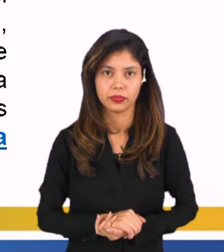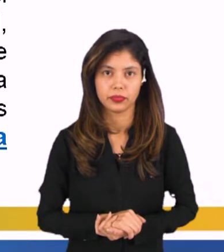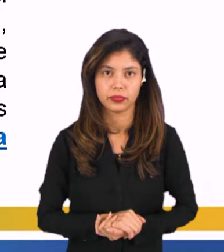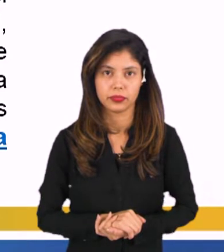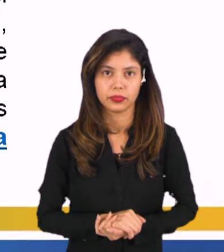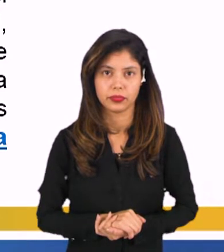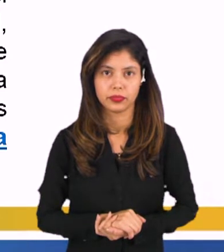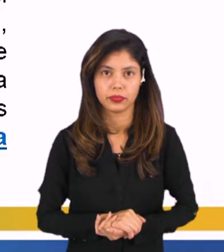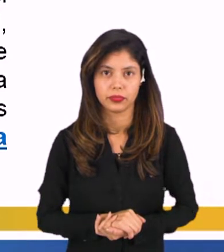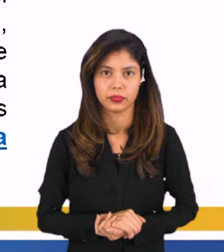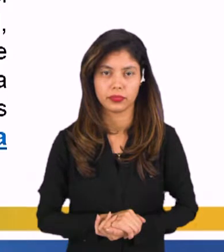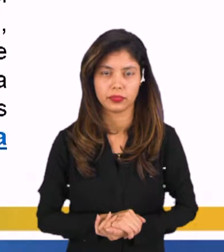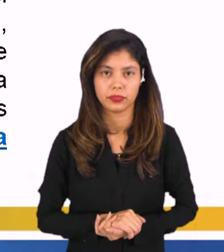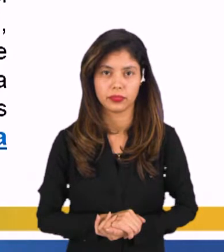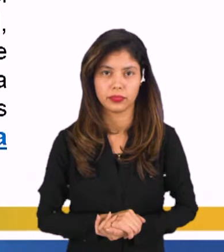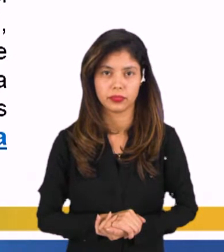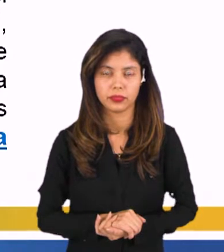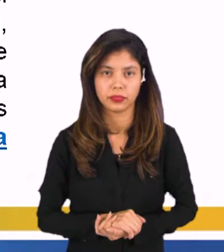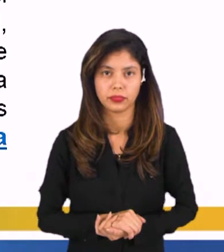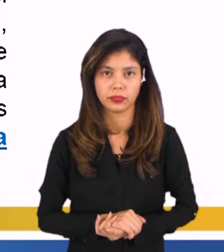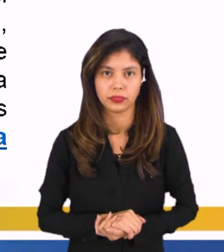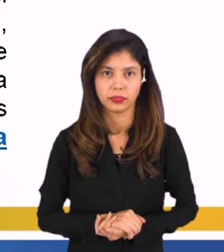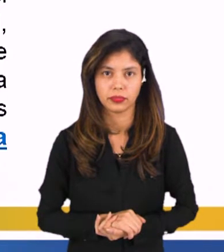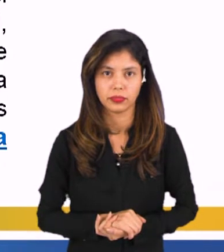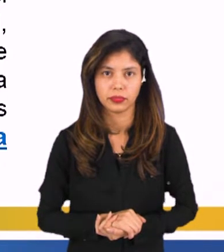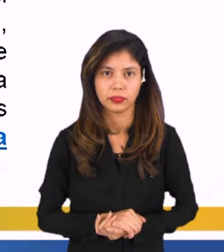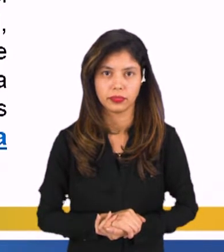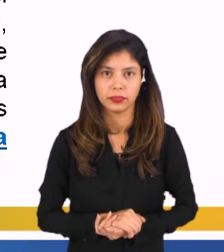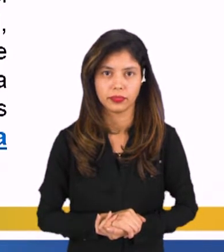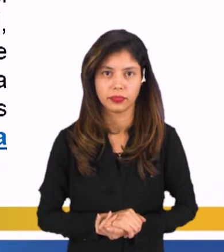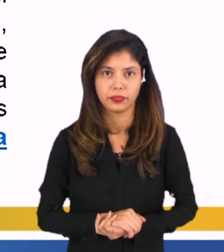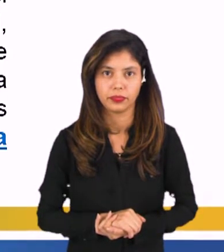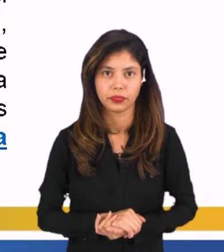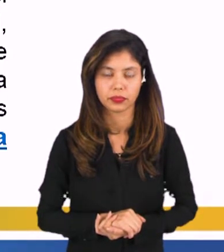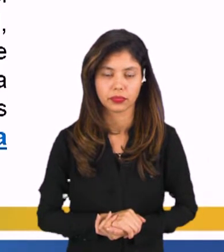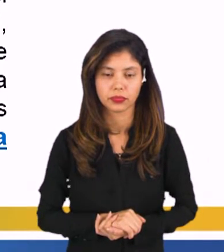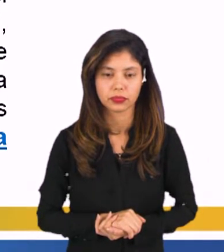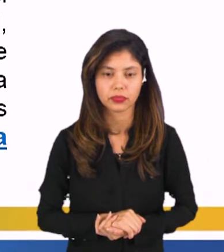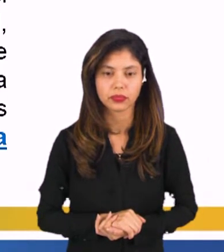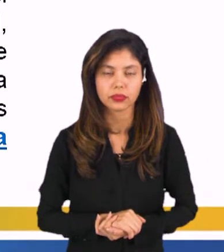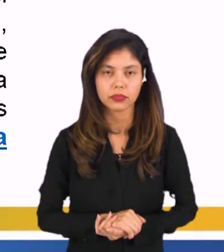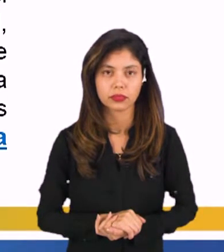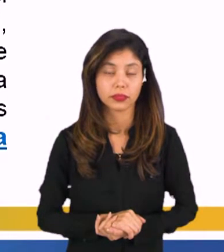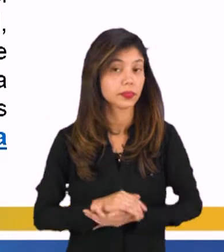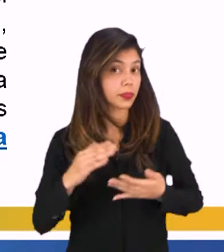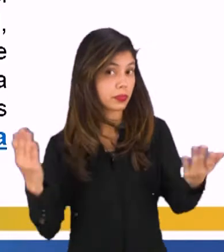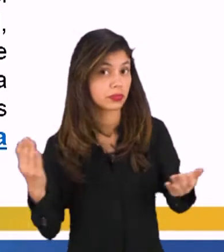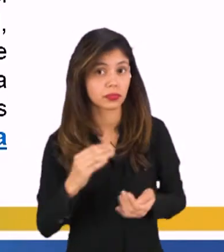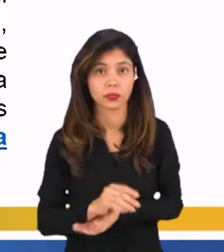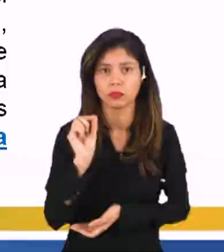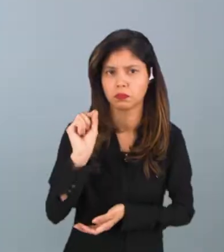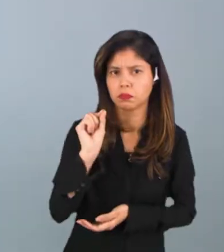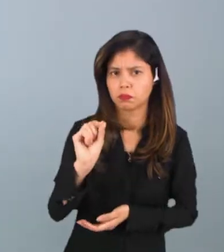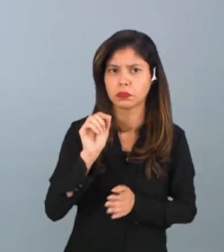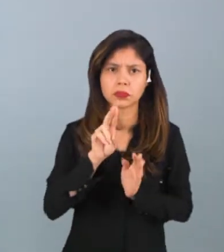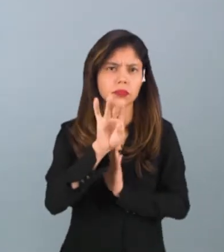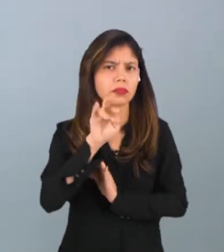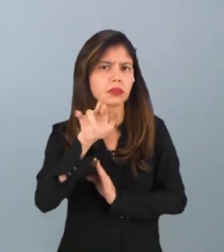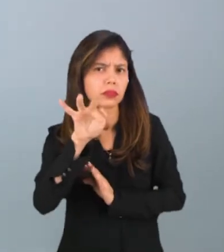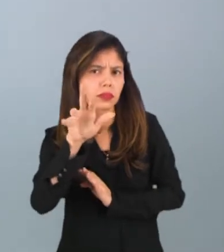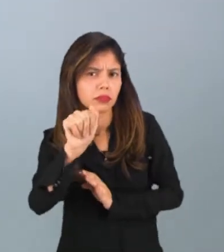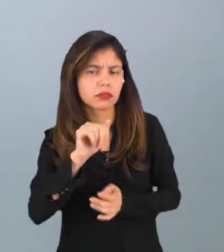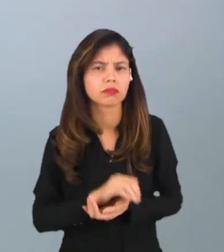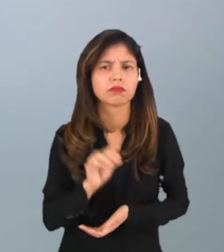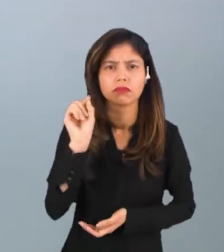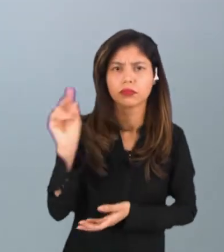real desde que nasce hasta que muere, ok? Vamos para o português? Então, o que é a biografia?